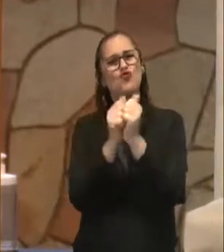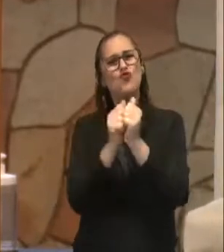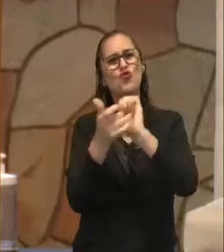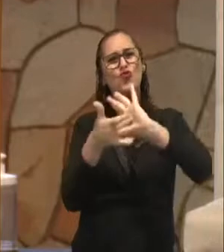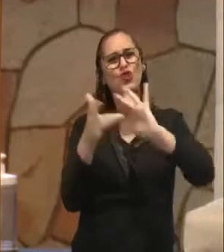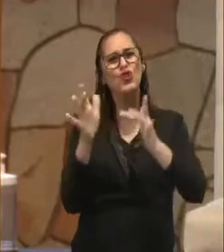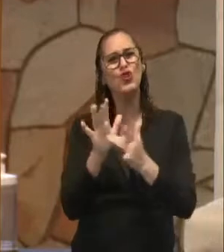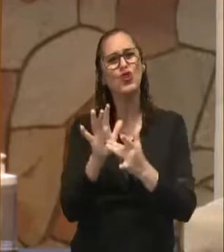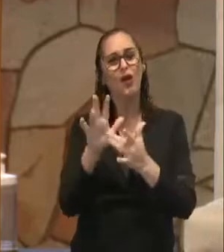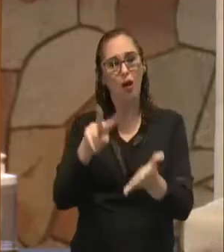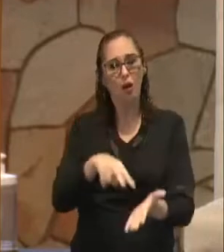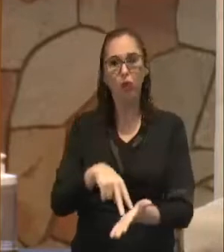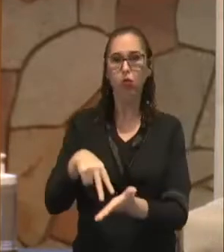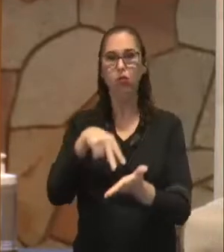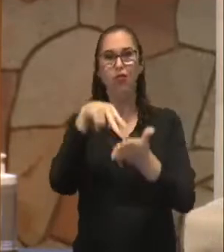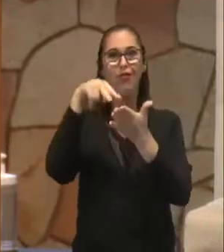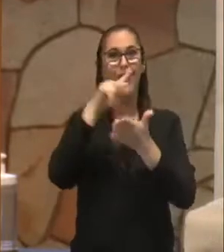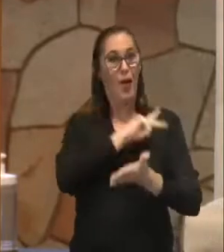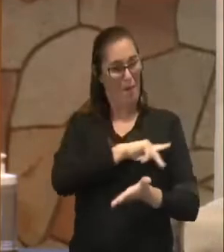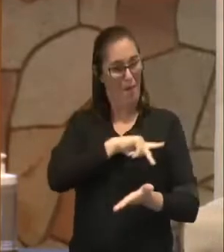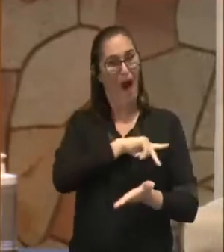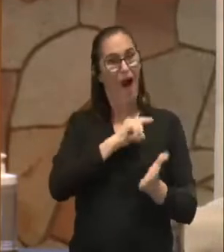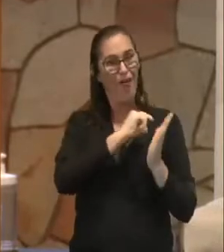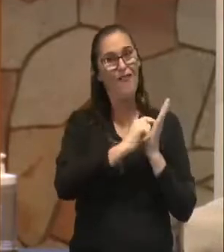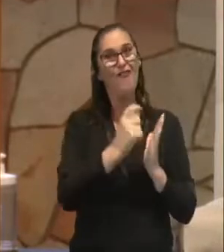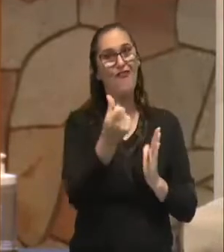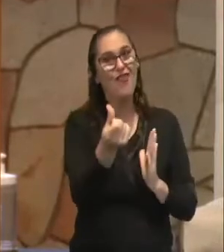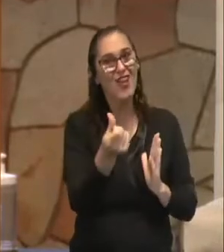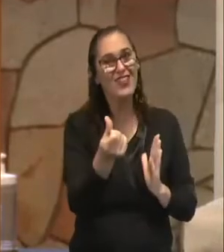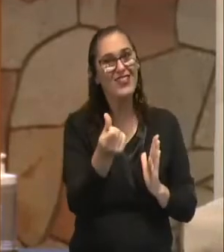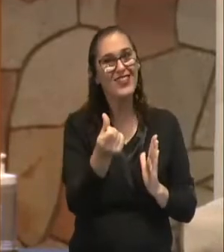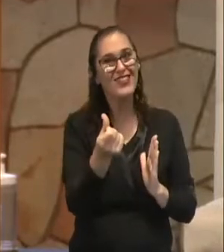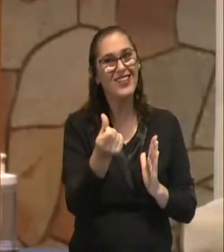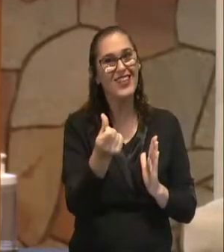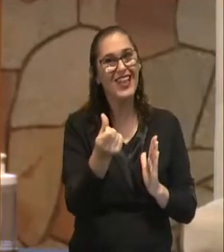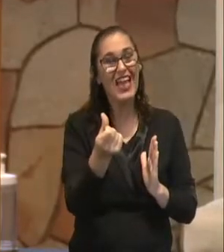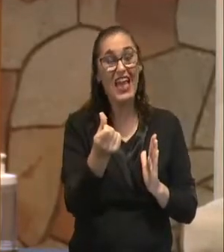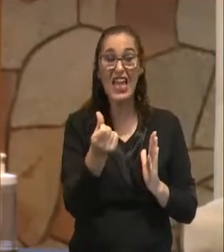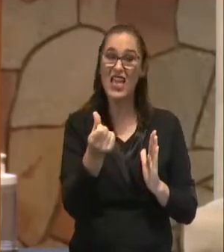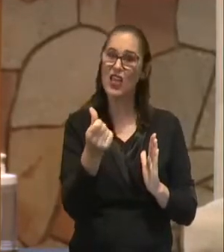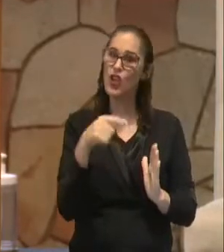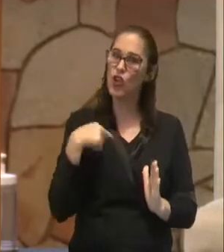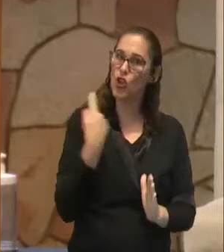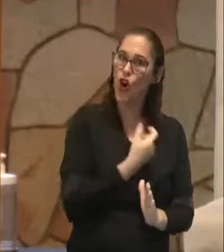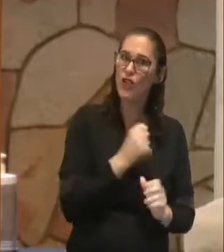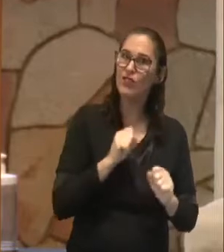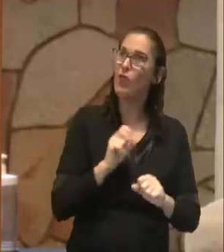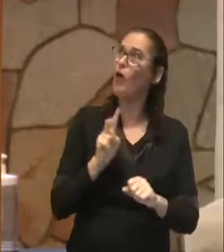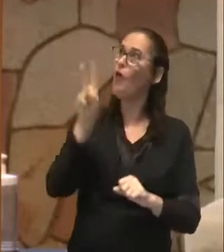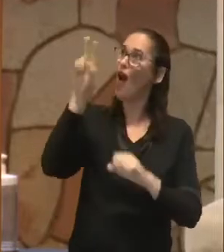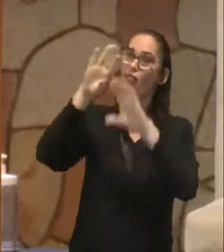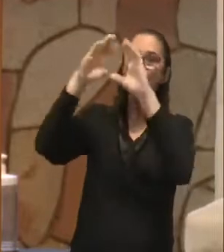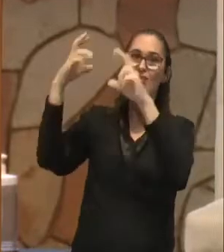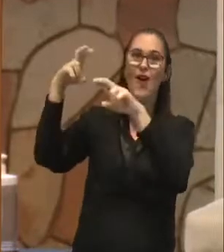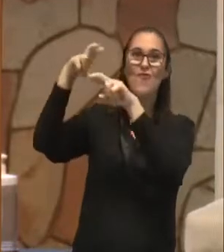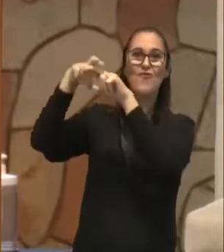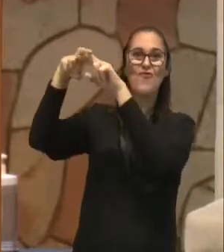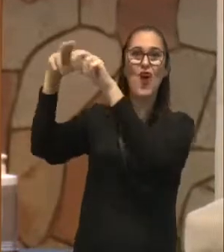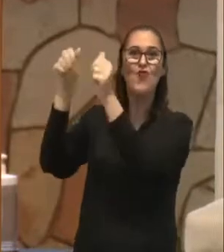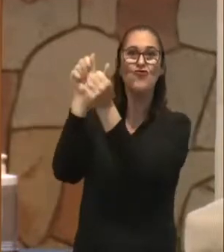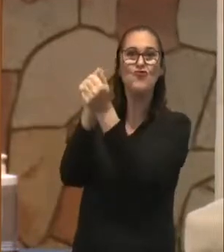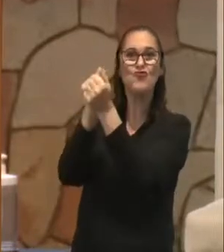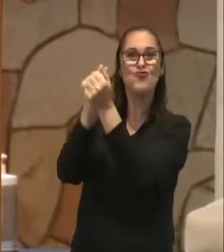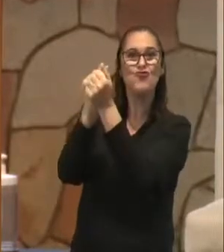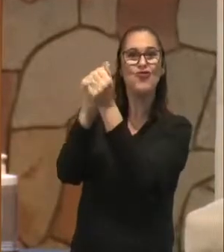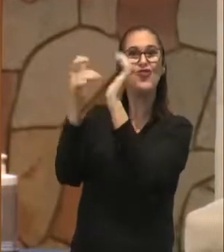nos ressuscitou, diz Paulo no verso 6, e nos fez assentar nos lugares celestiais em Cristo